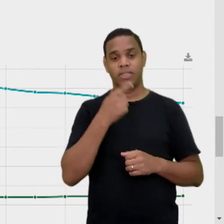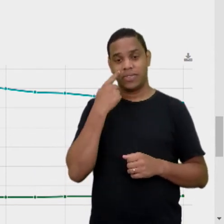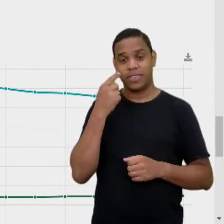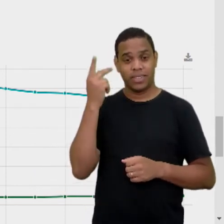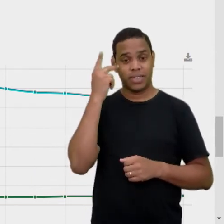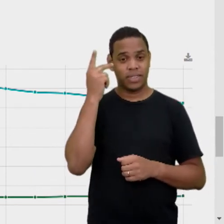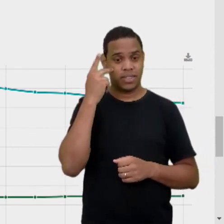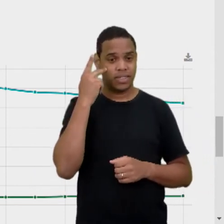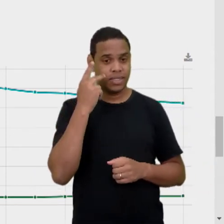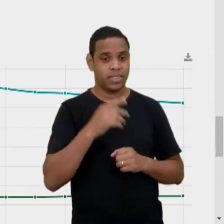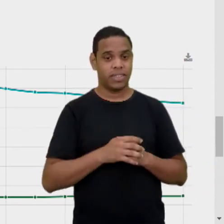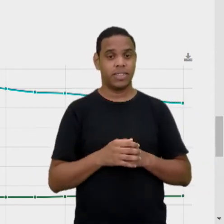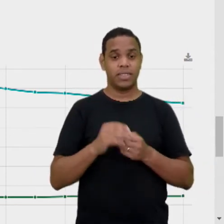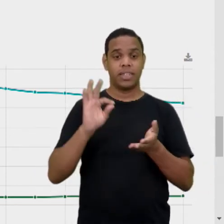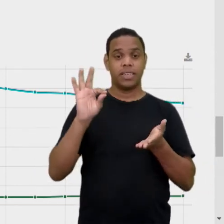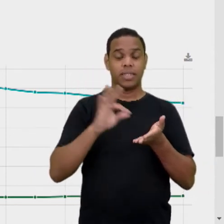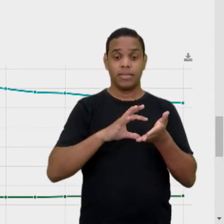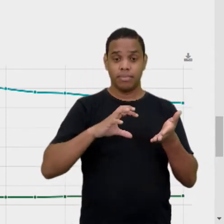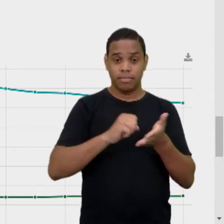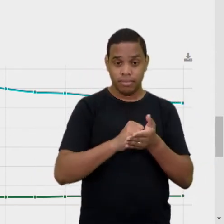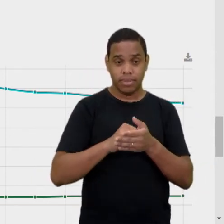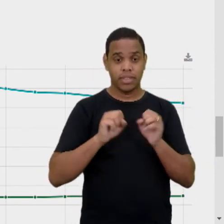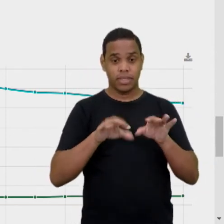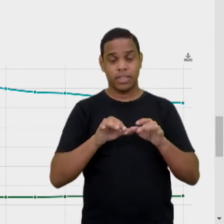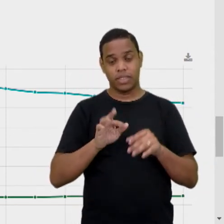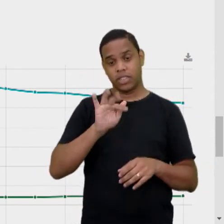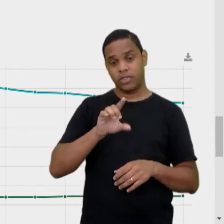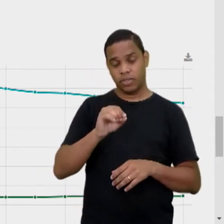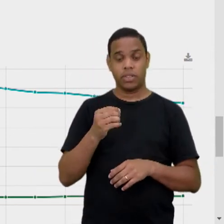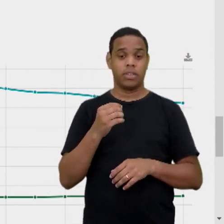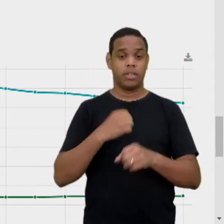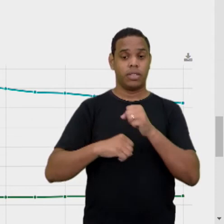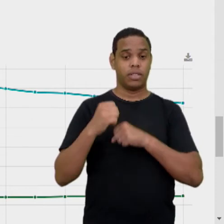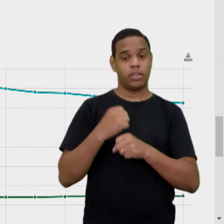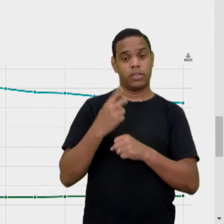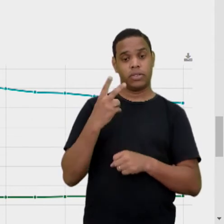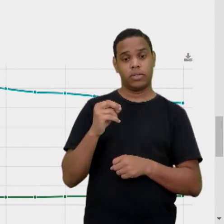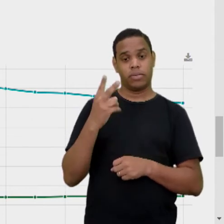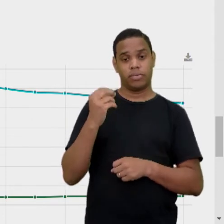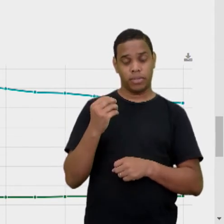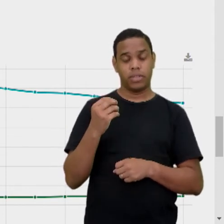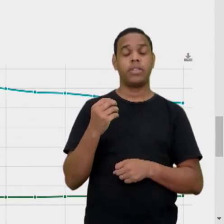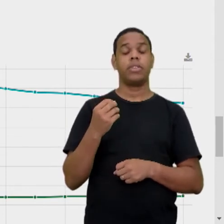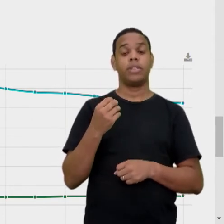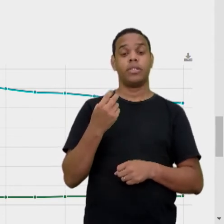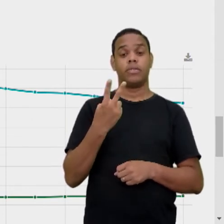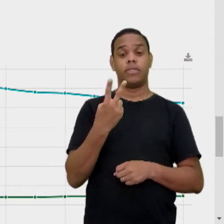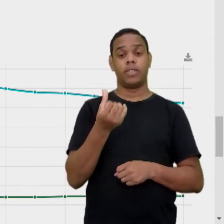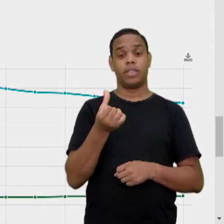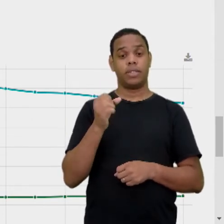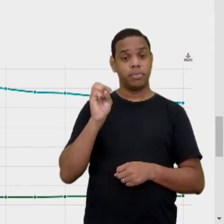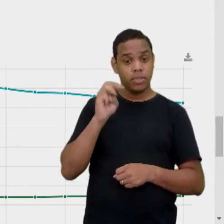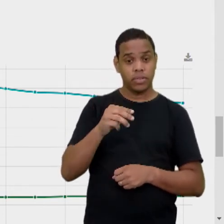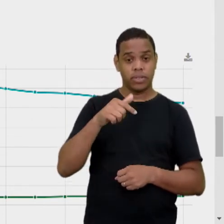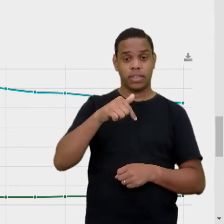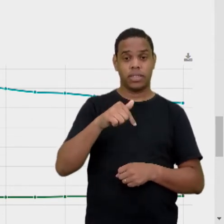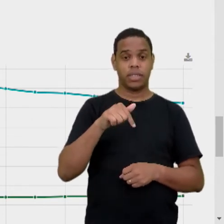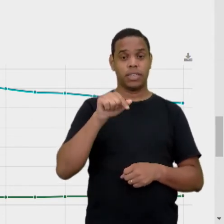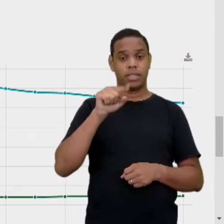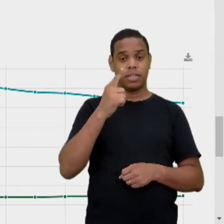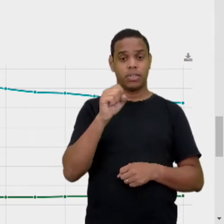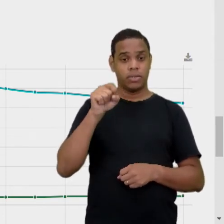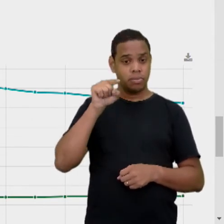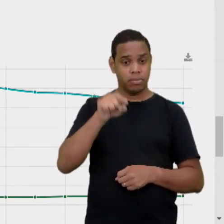aí. Matrículas no ensino fundamental em 2020, né, foram aí de mais de 26 milhões e 700 mil